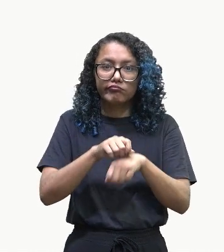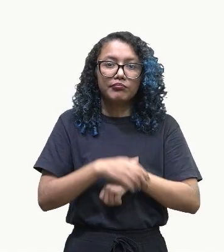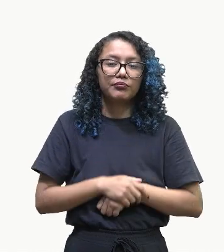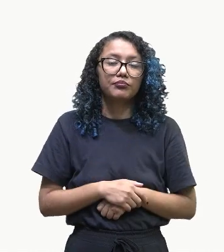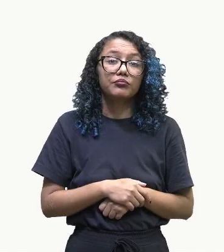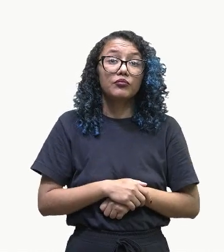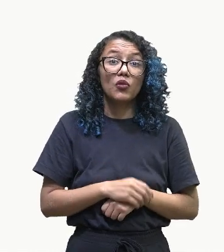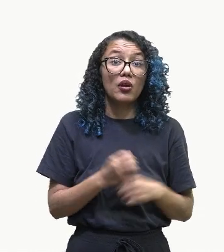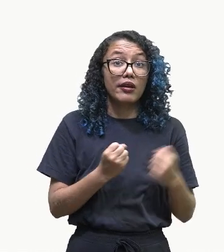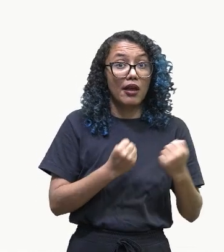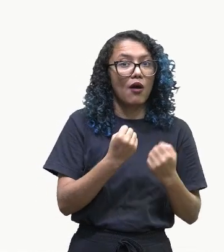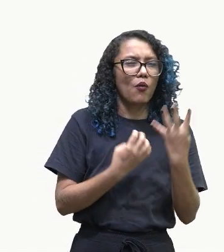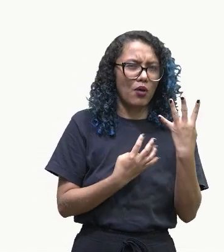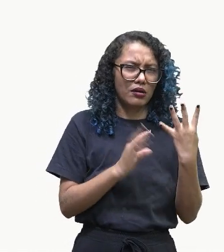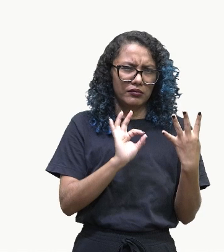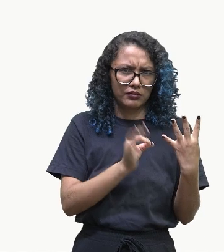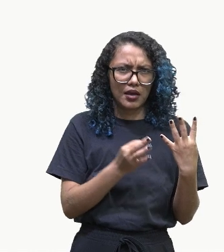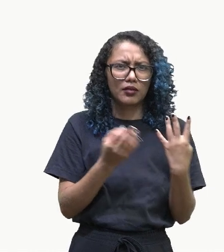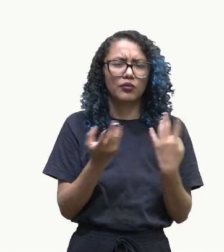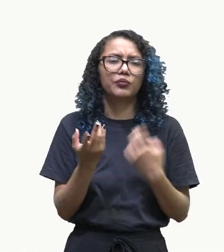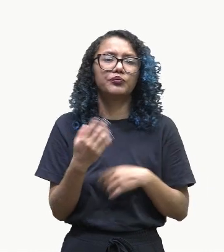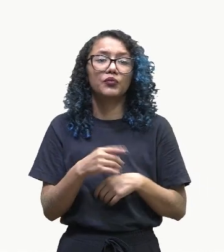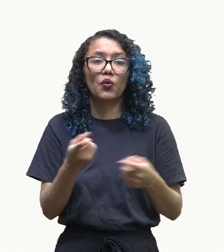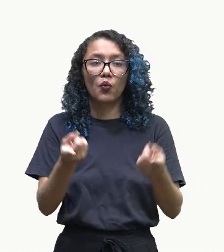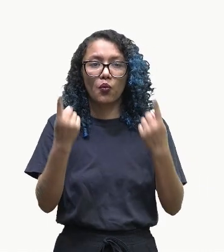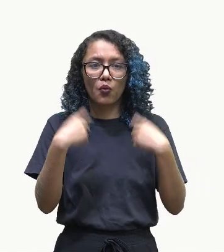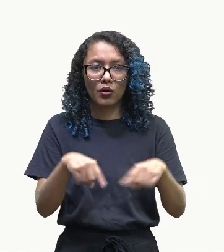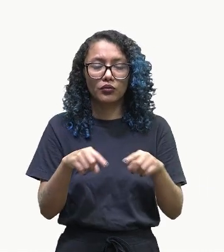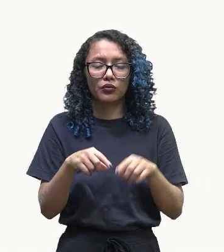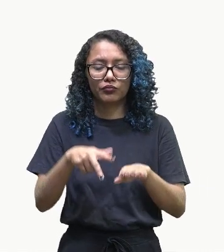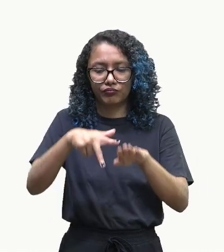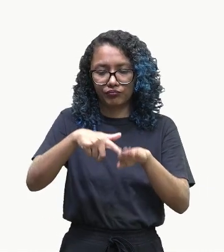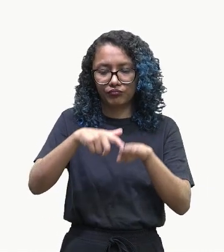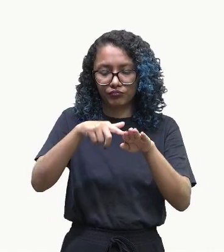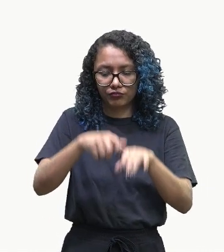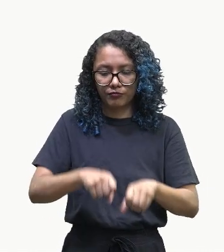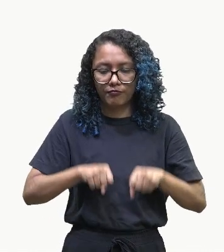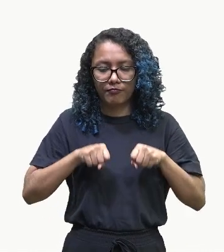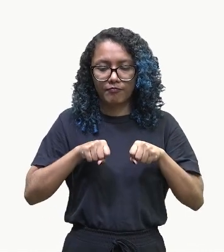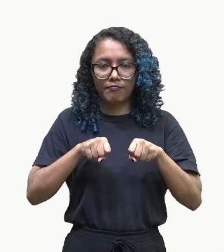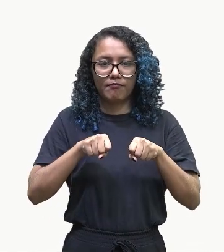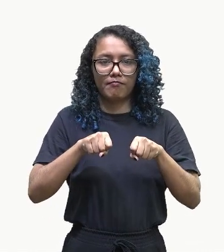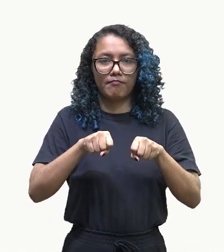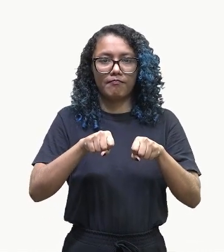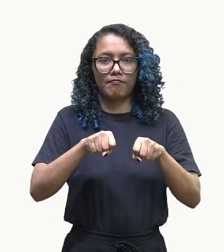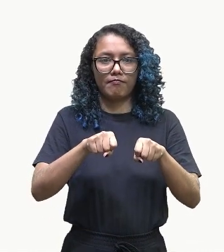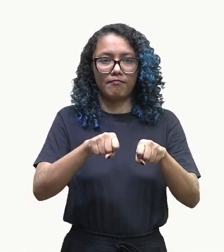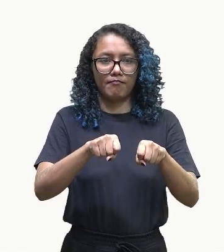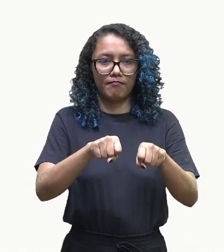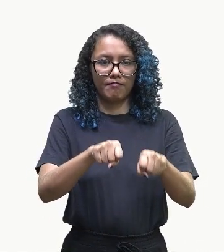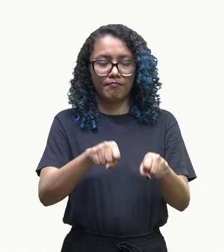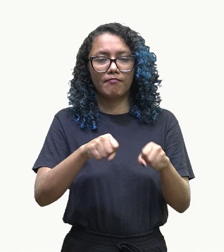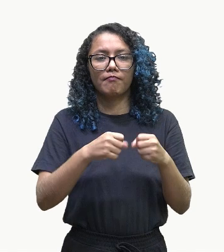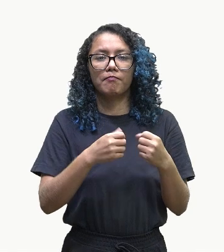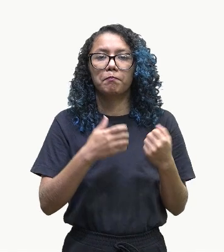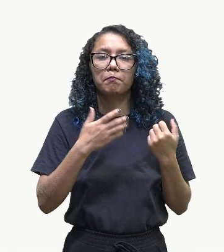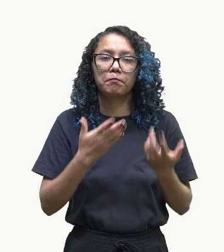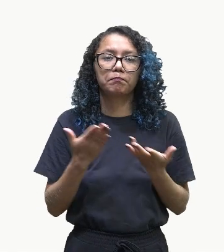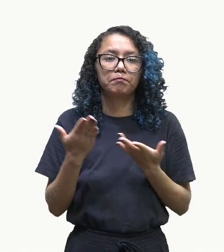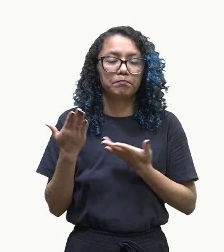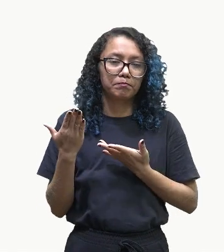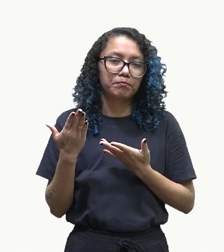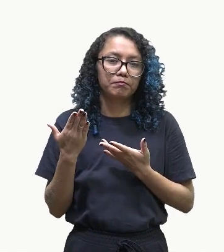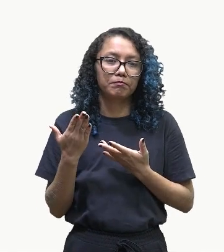4. Temos o patinete, que é um meio de transporte muito de moda e a la vez ecológico.